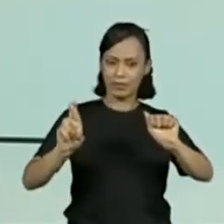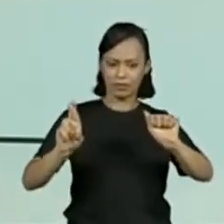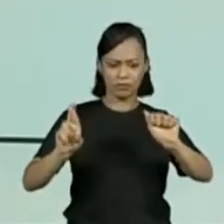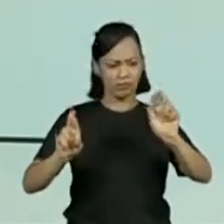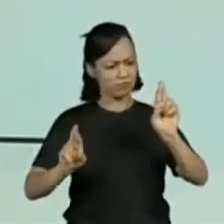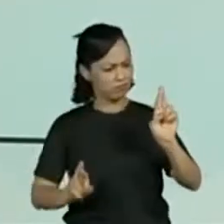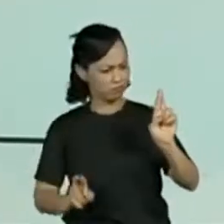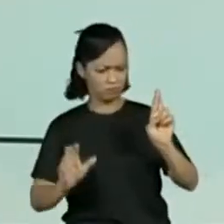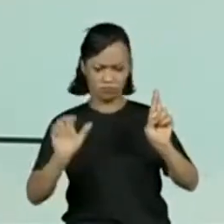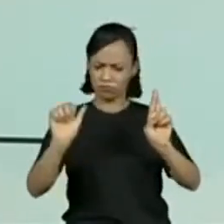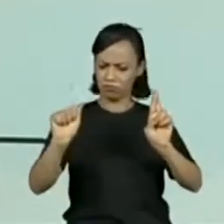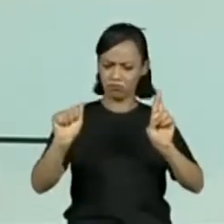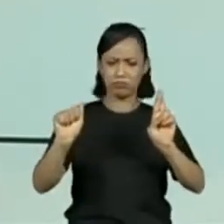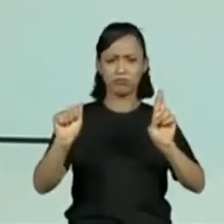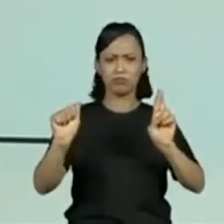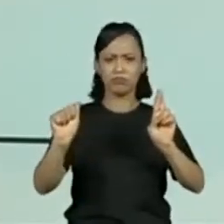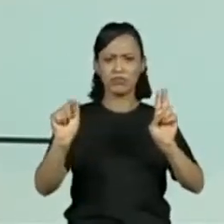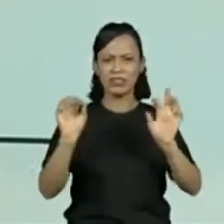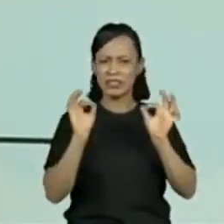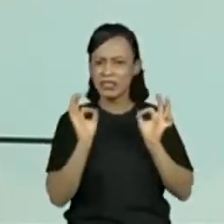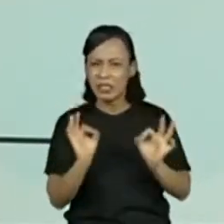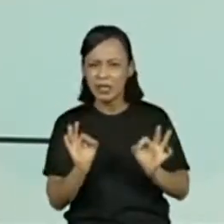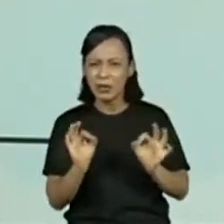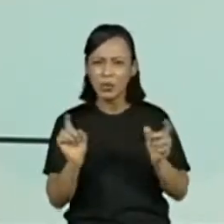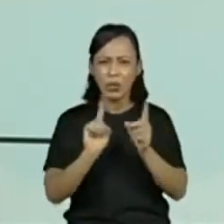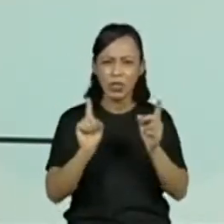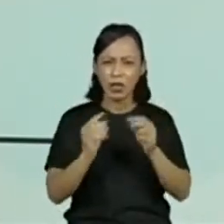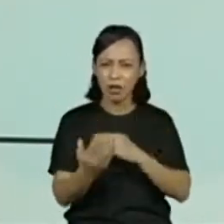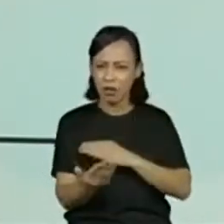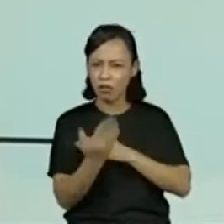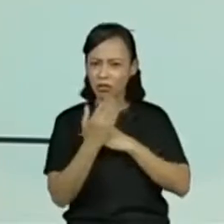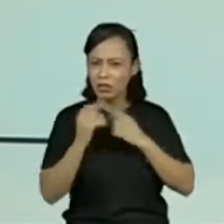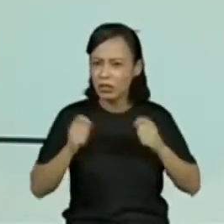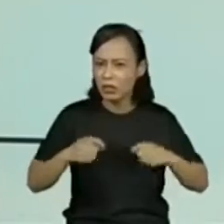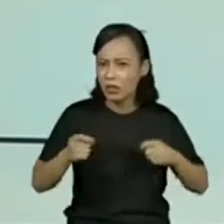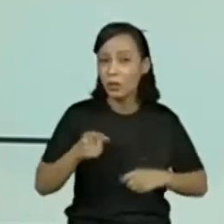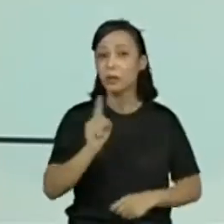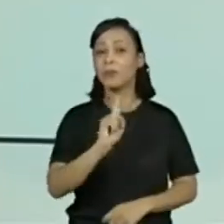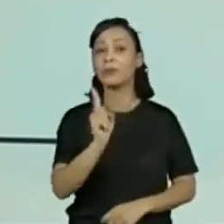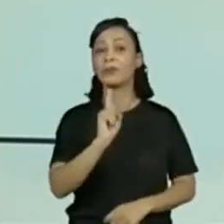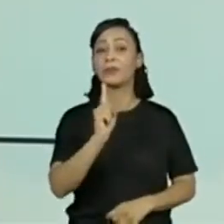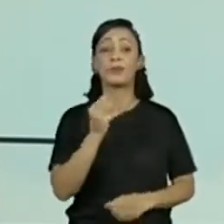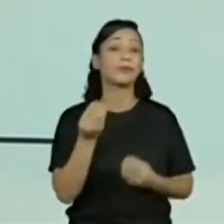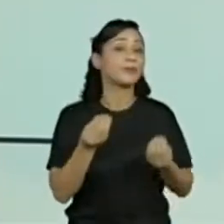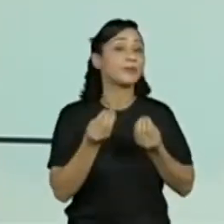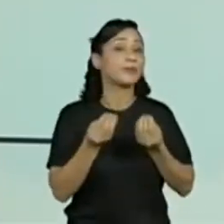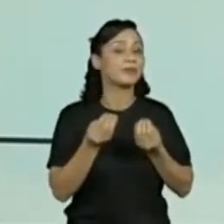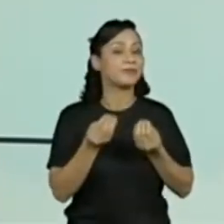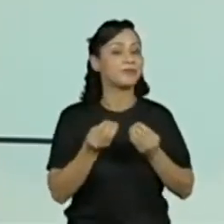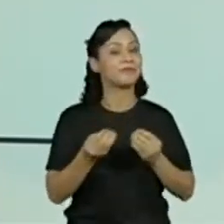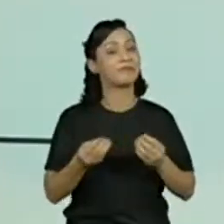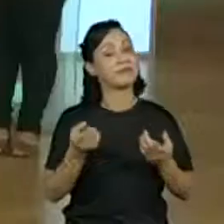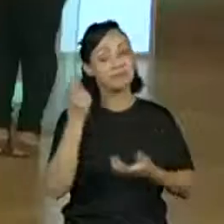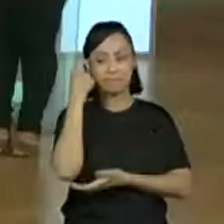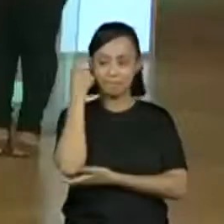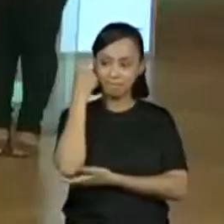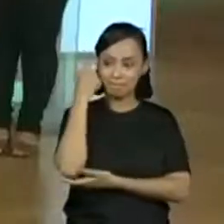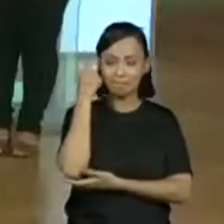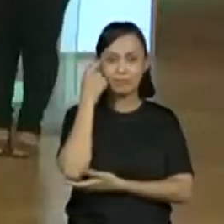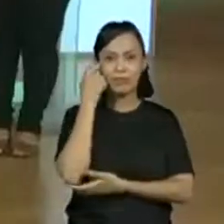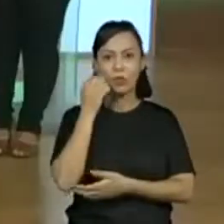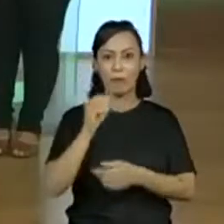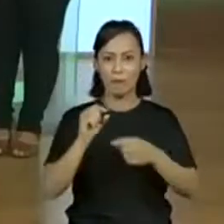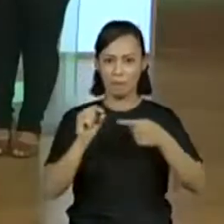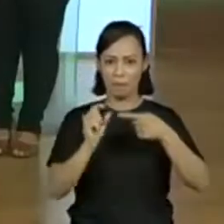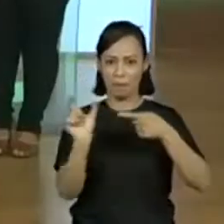pensar se o r a são boas letras para escrita Dourado virado se eu acho que Oliveira e